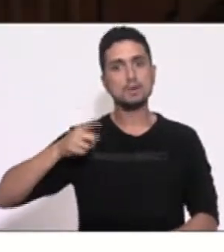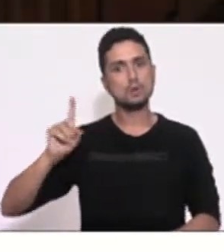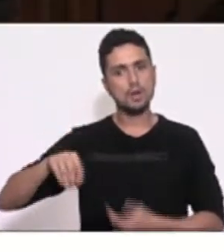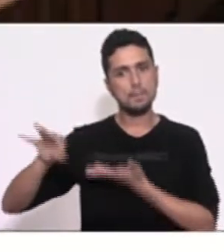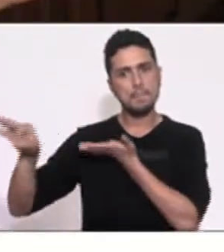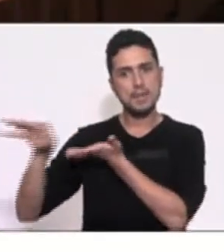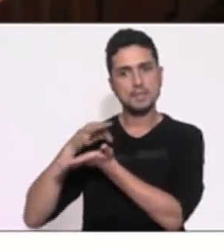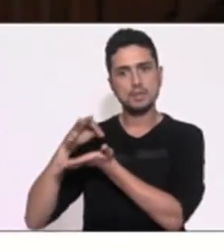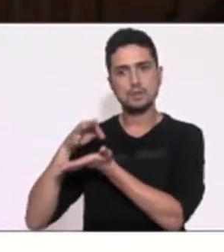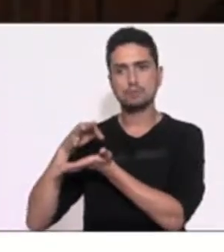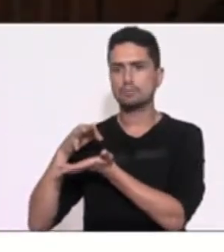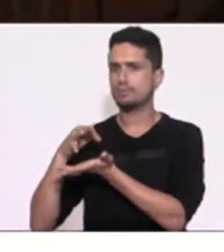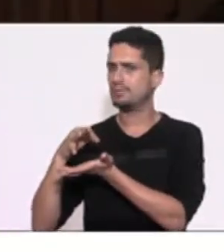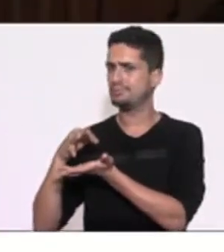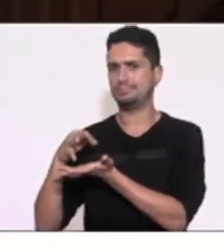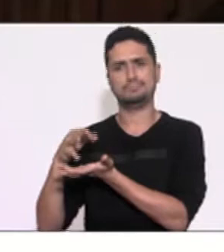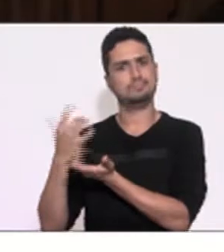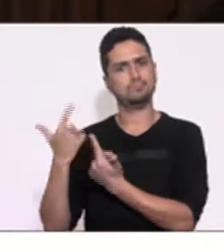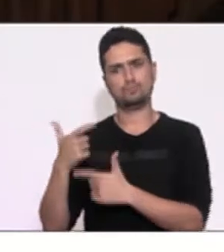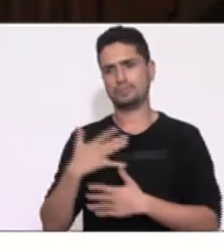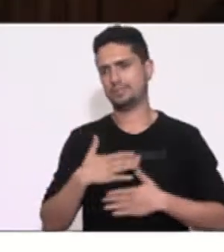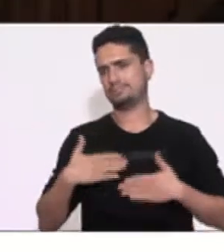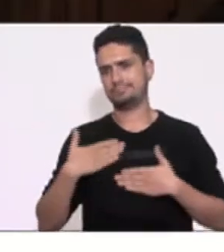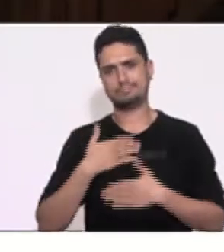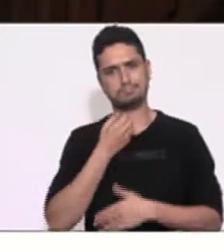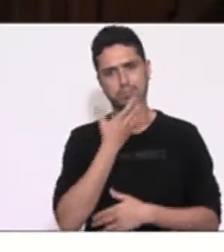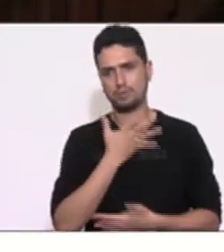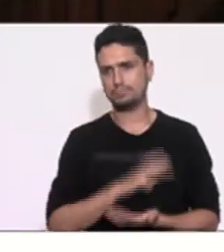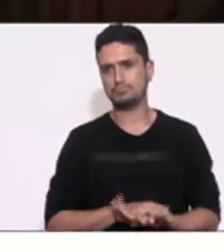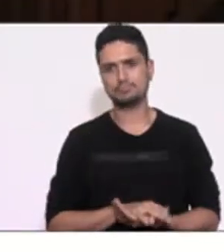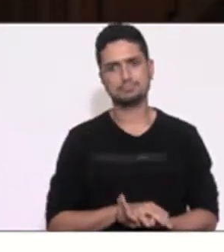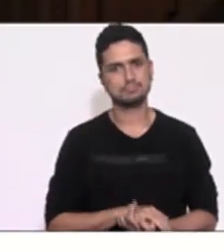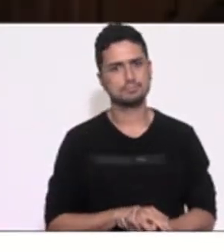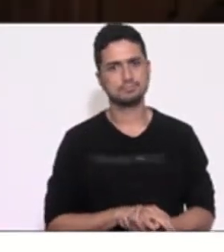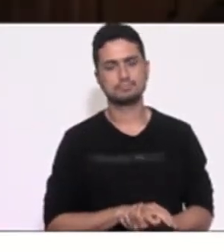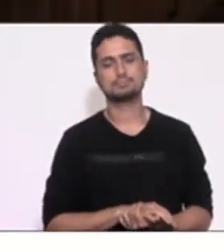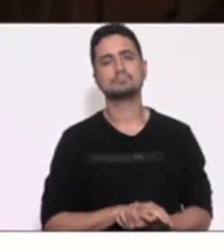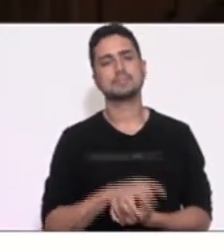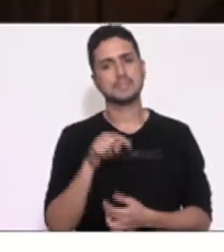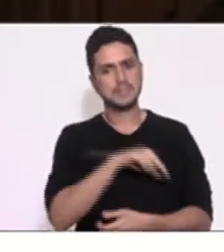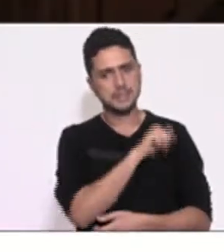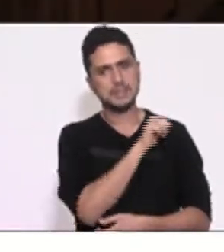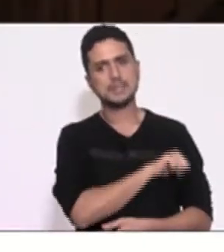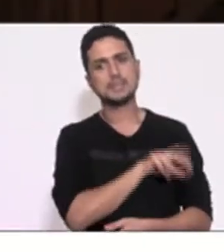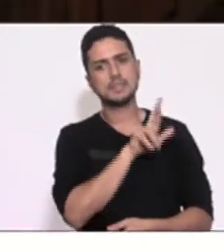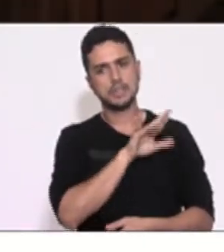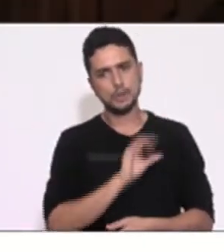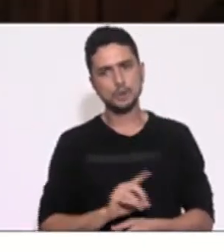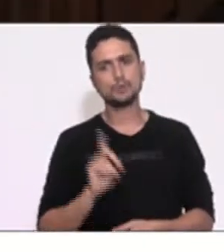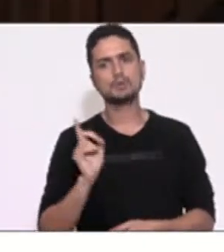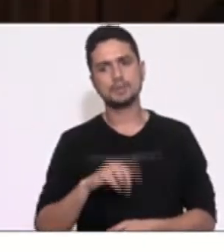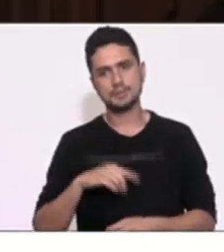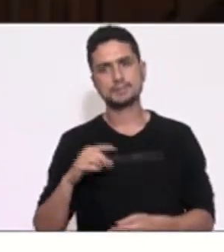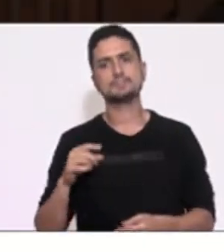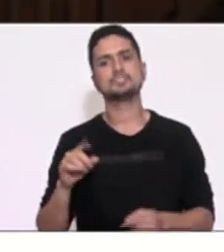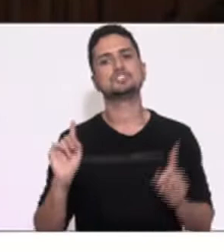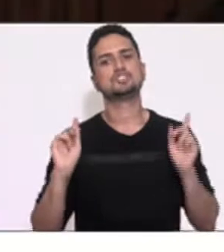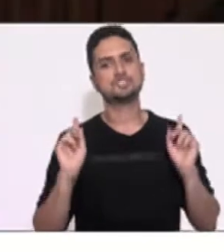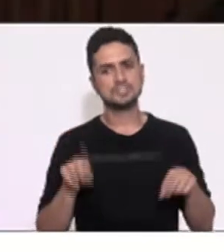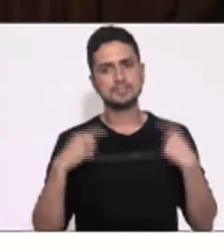mas absolutamente insuficiente para a garantia do direito à educação, ainda é no Rio de Janeiro um enorme